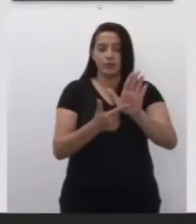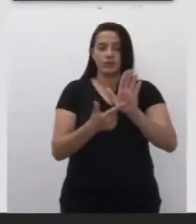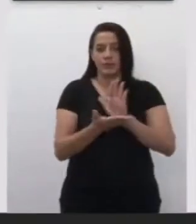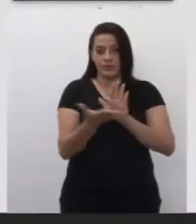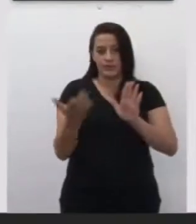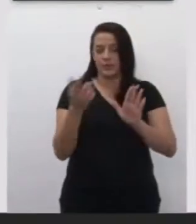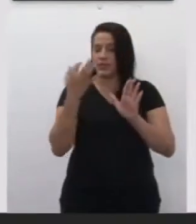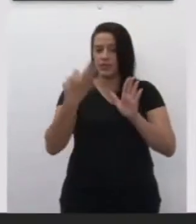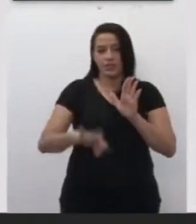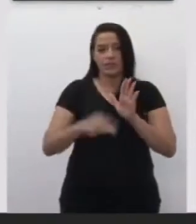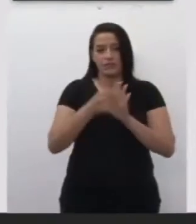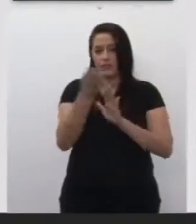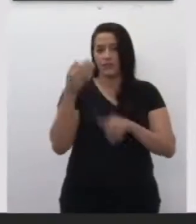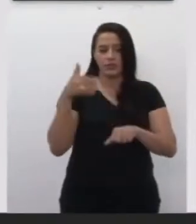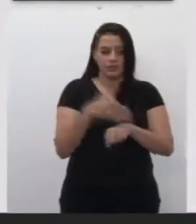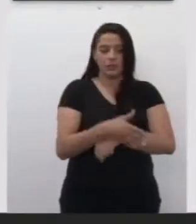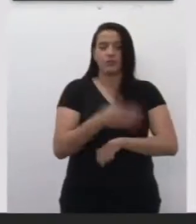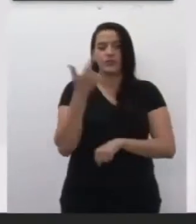tá?